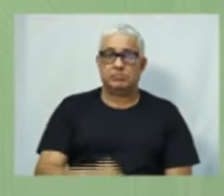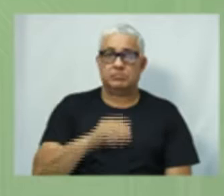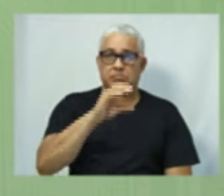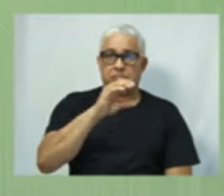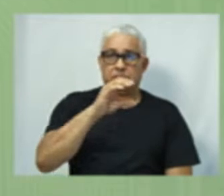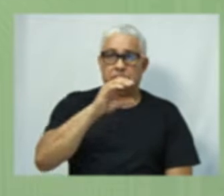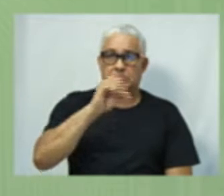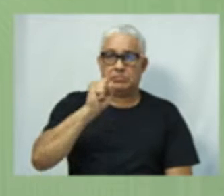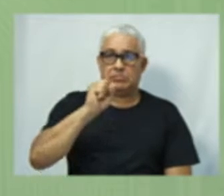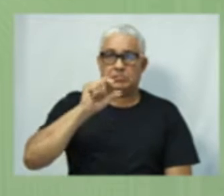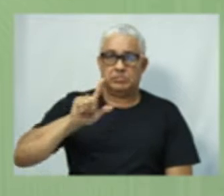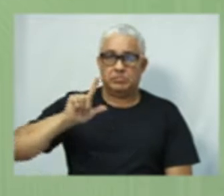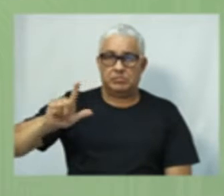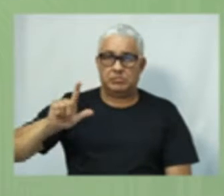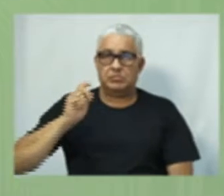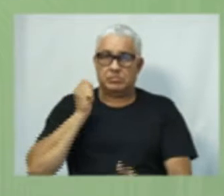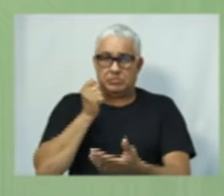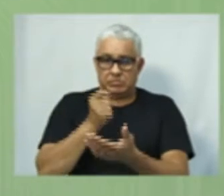CSLL